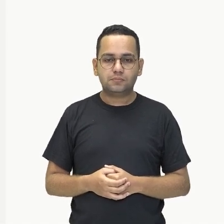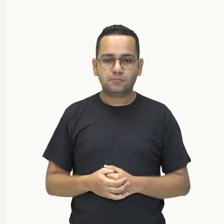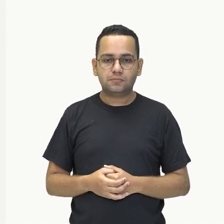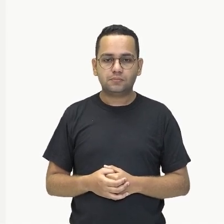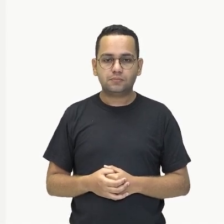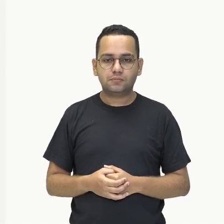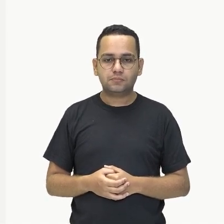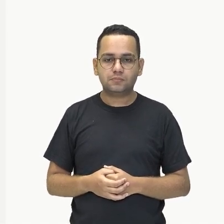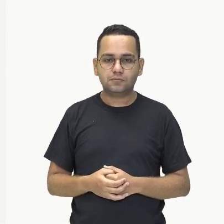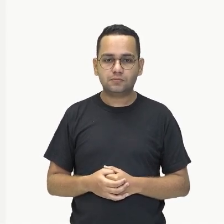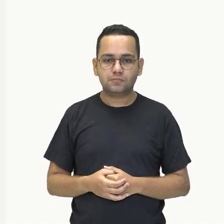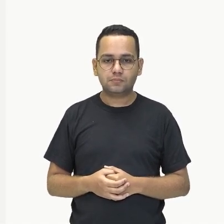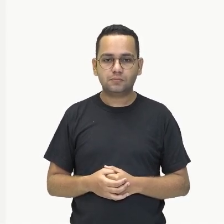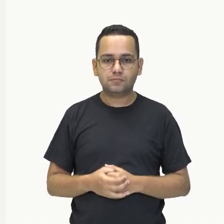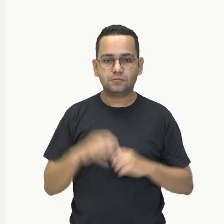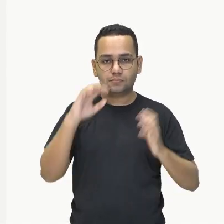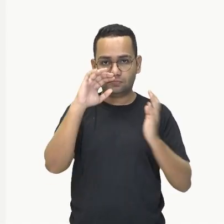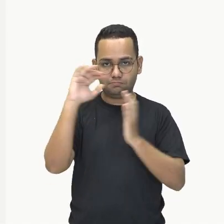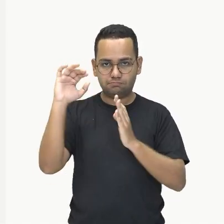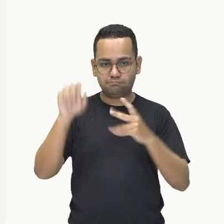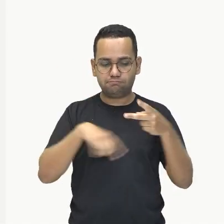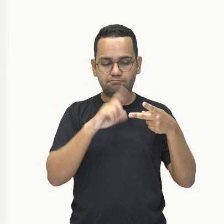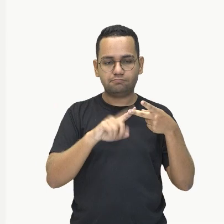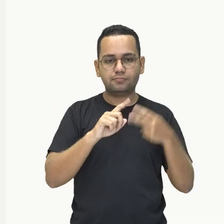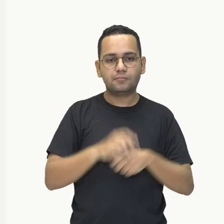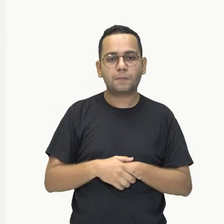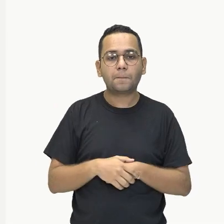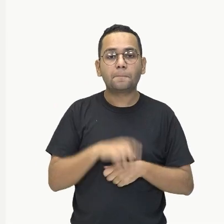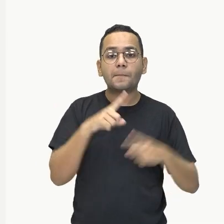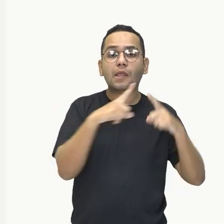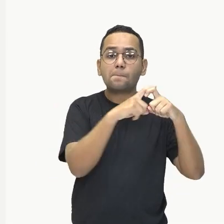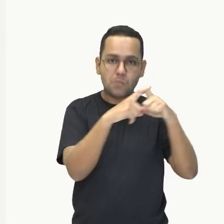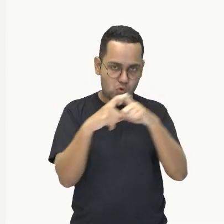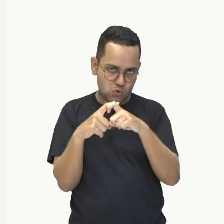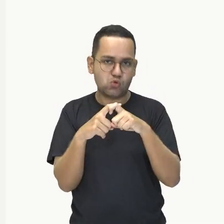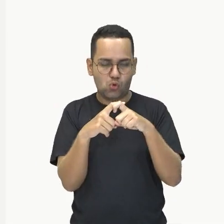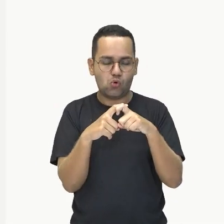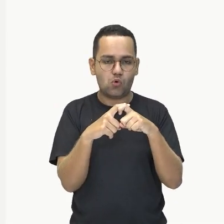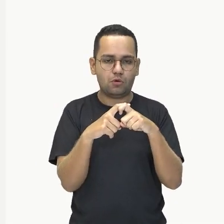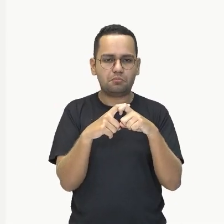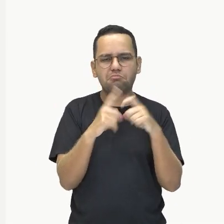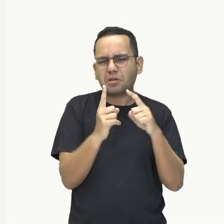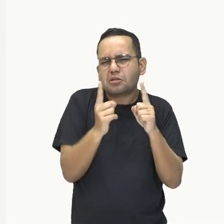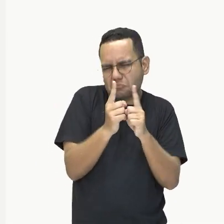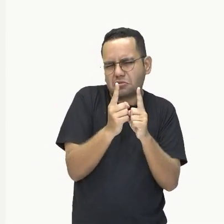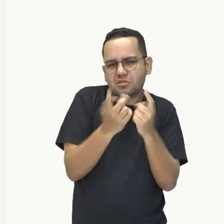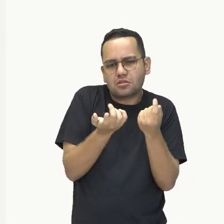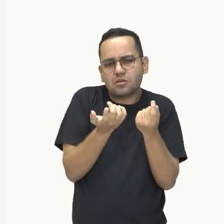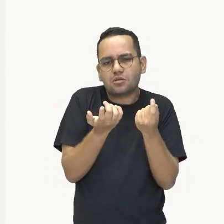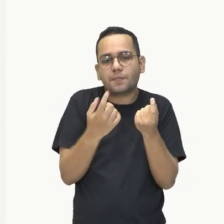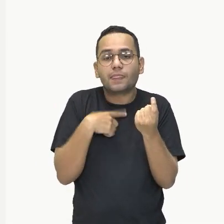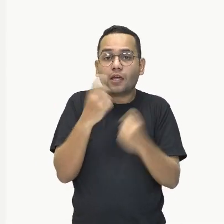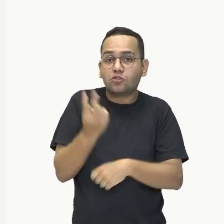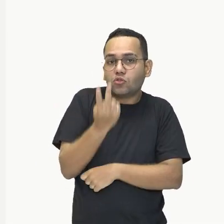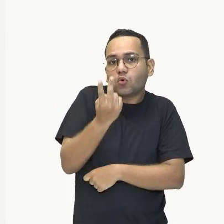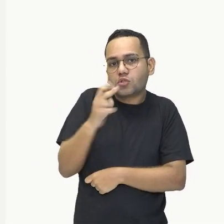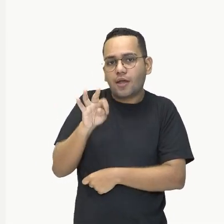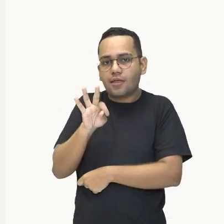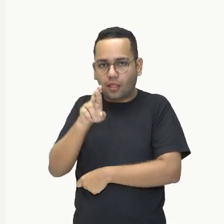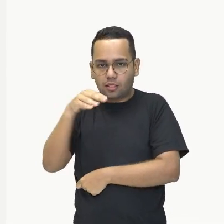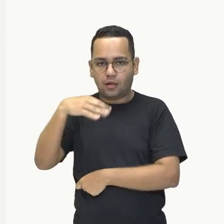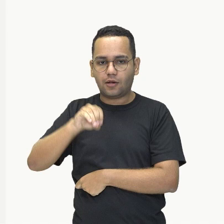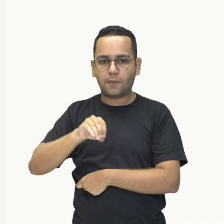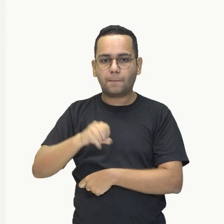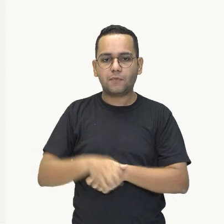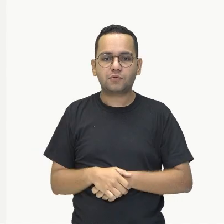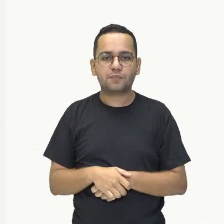é reduzido de 2 termos, tá? Ou seja, quando o nosso polinômio possui 2 termos,